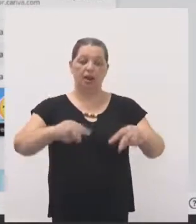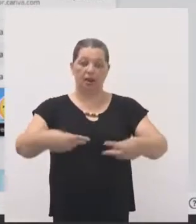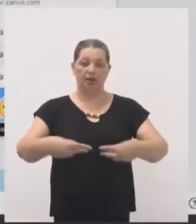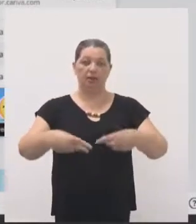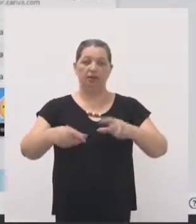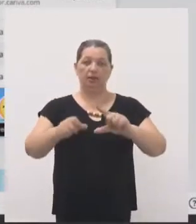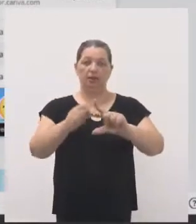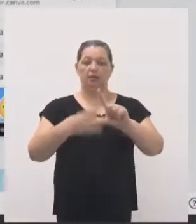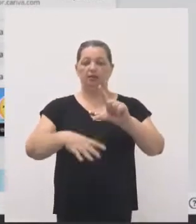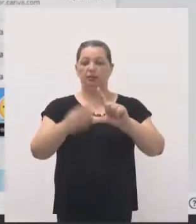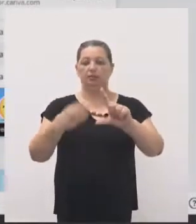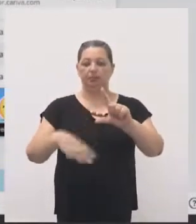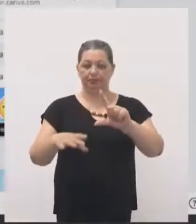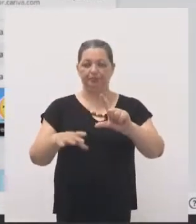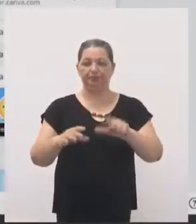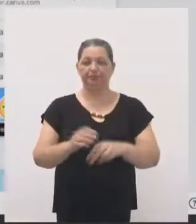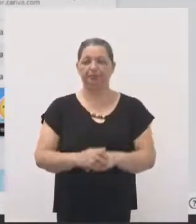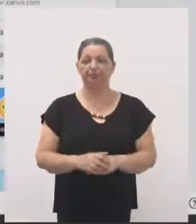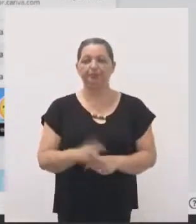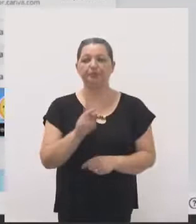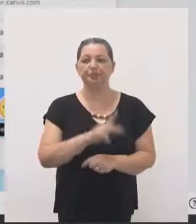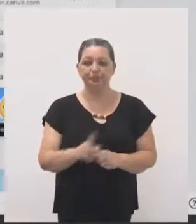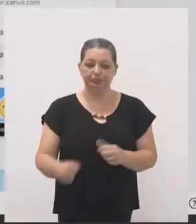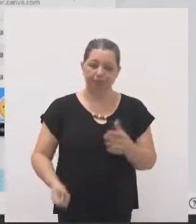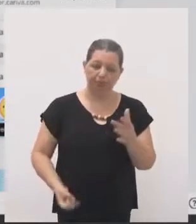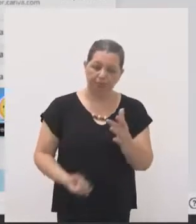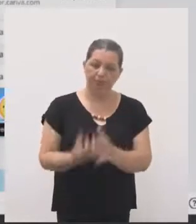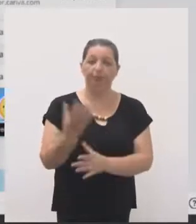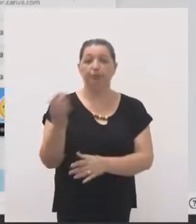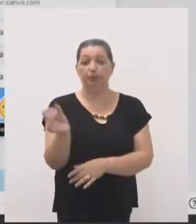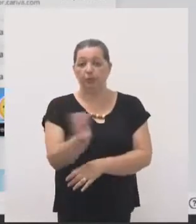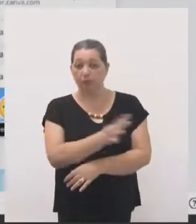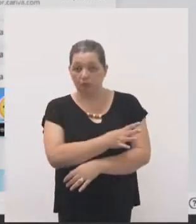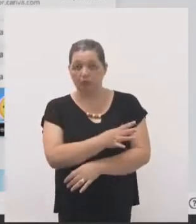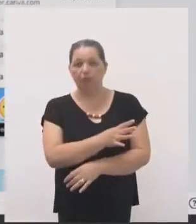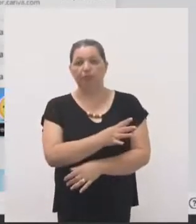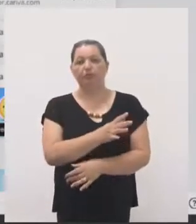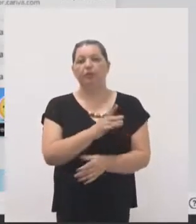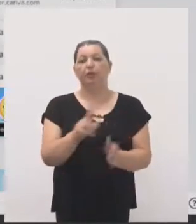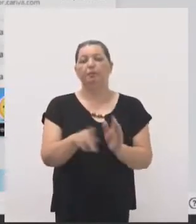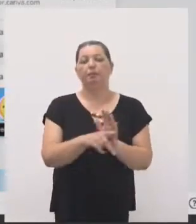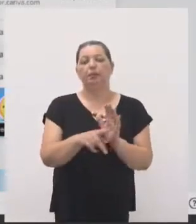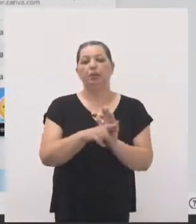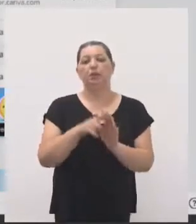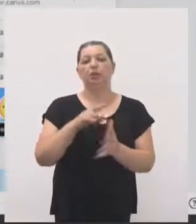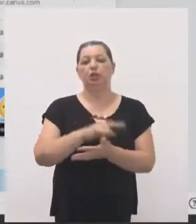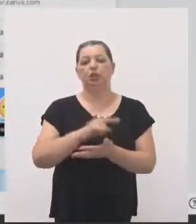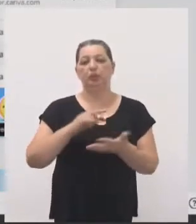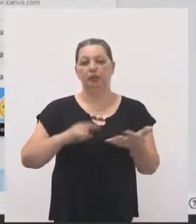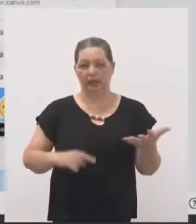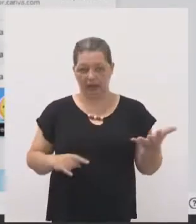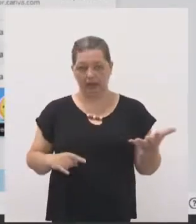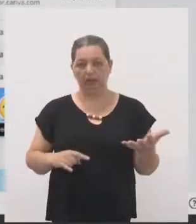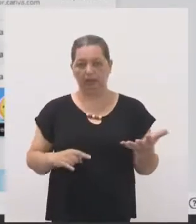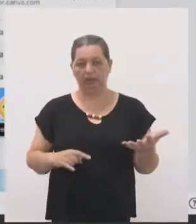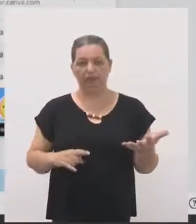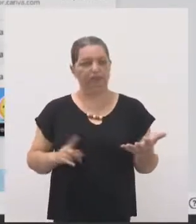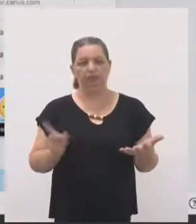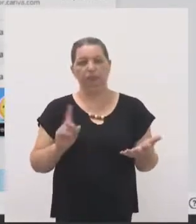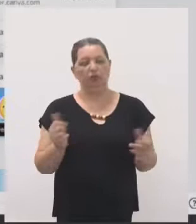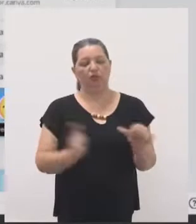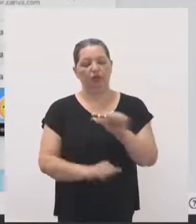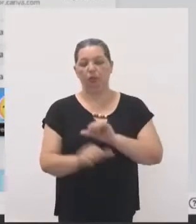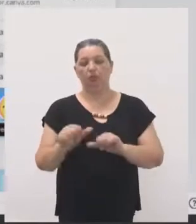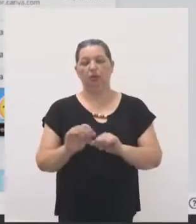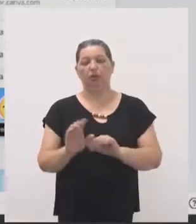caso o professor vai criar um novo template, um novo documento, né? Não vai alterar o meu documento inicial, ou